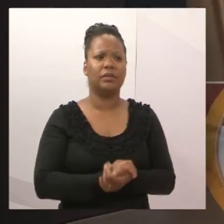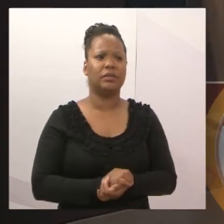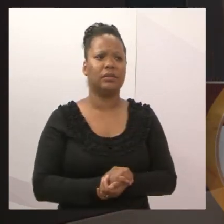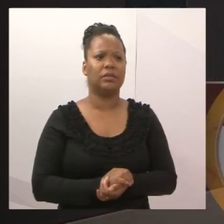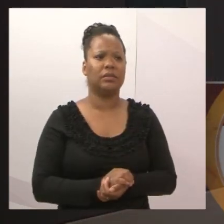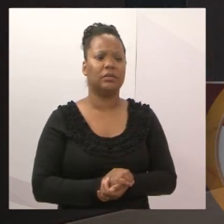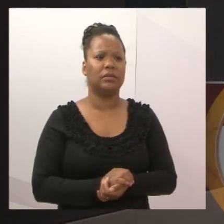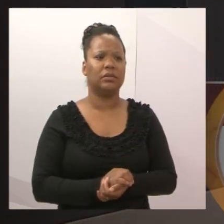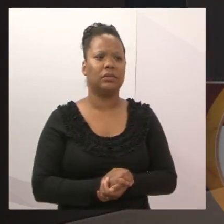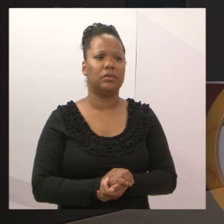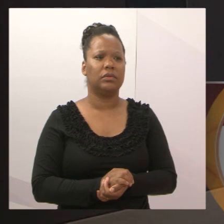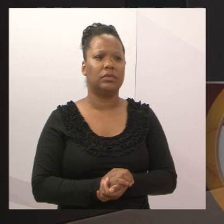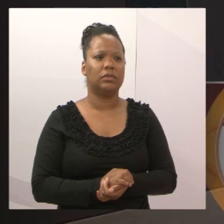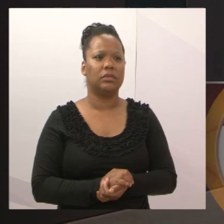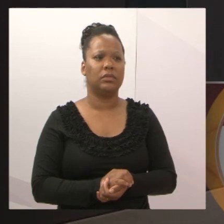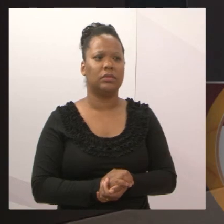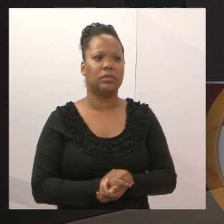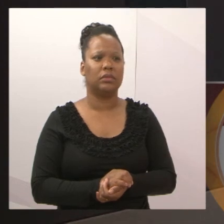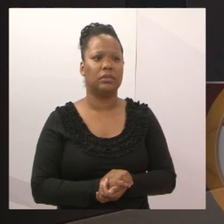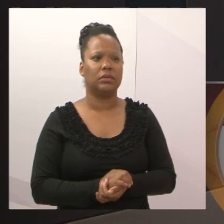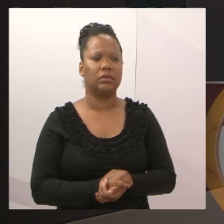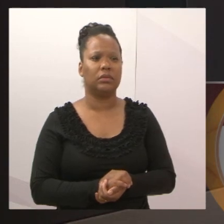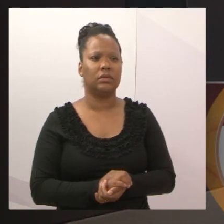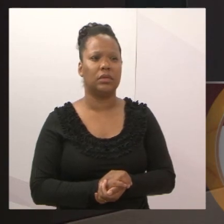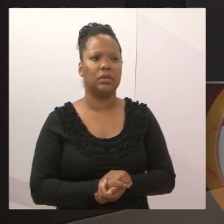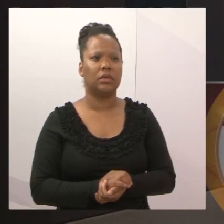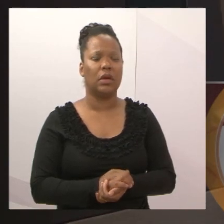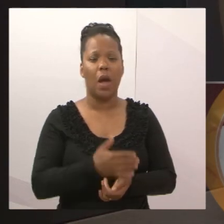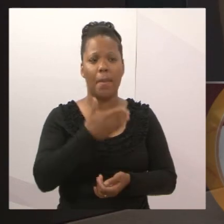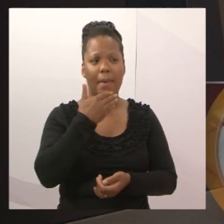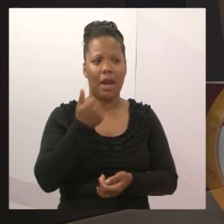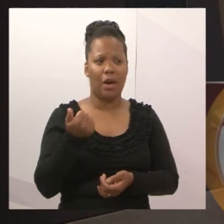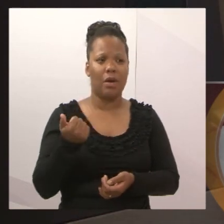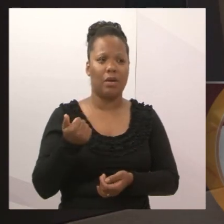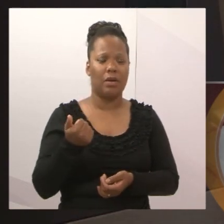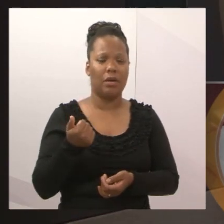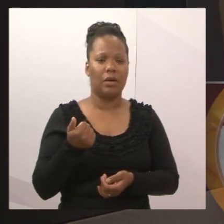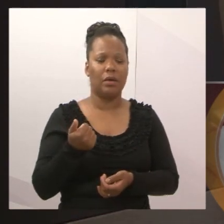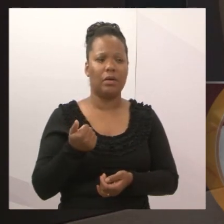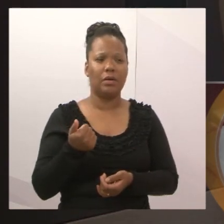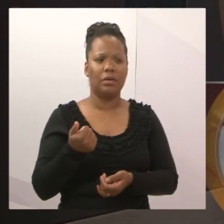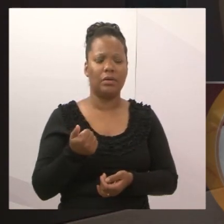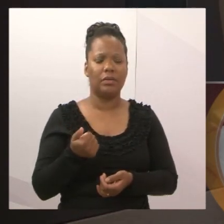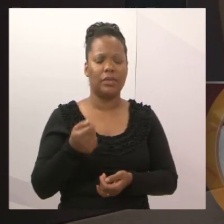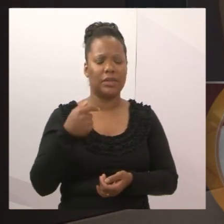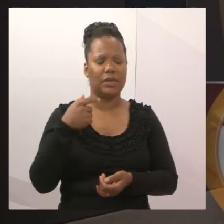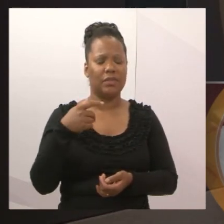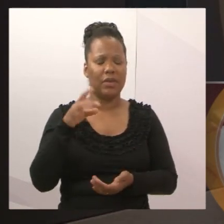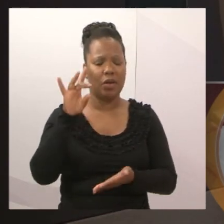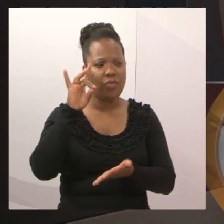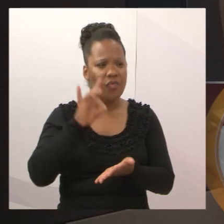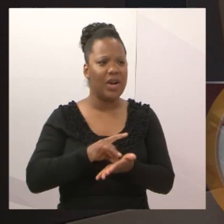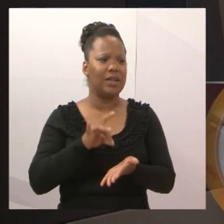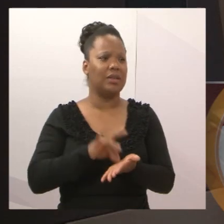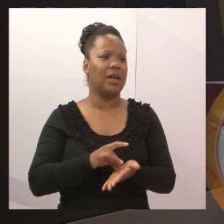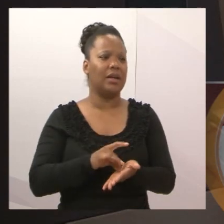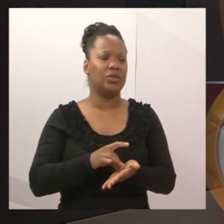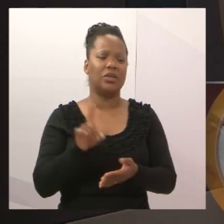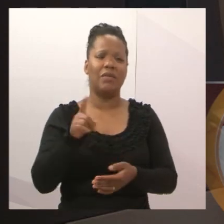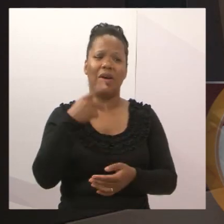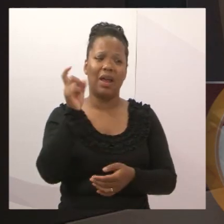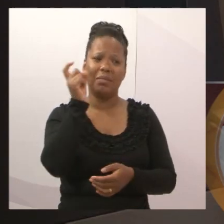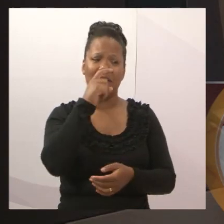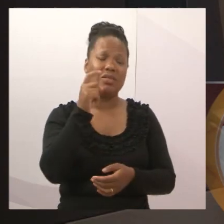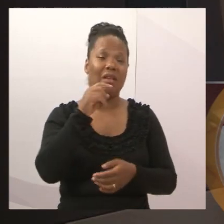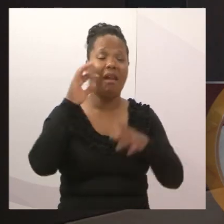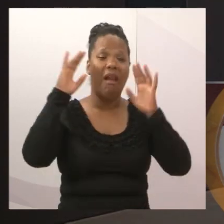para enfeitar a lua. Então é melhor você ter uma expectativa mais real daquilo que vai poder ser cumprido do